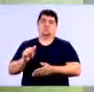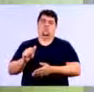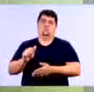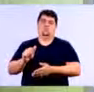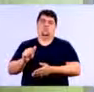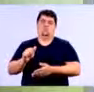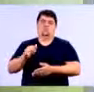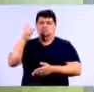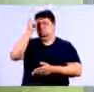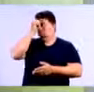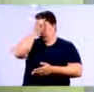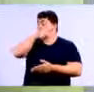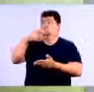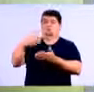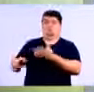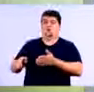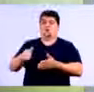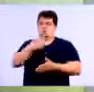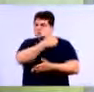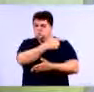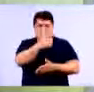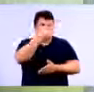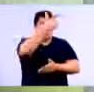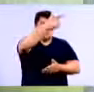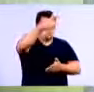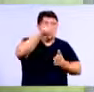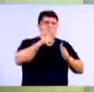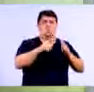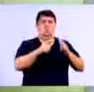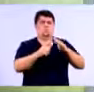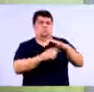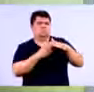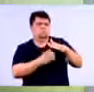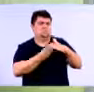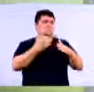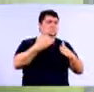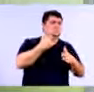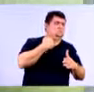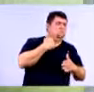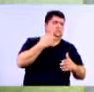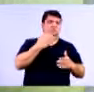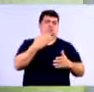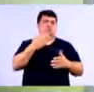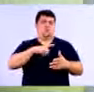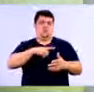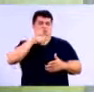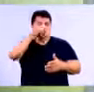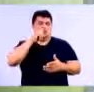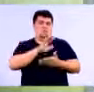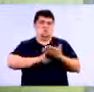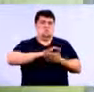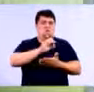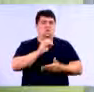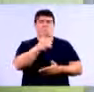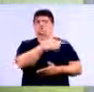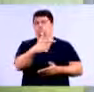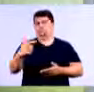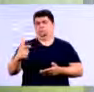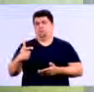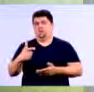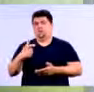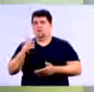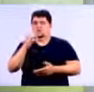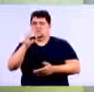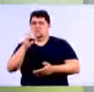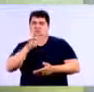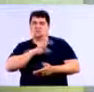nem no mercado nenhum produto ou fundo de investimento que você não corra risco. O que acontece é que quanto menos você